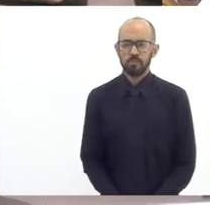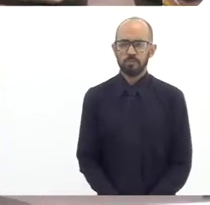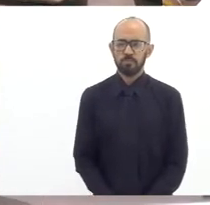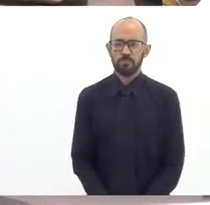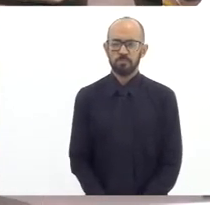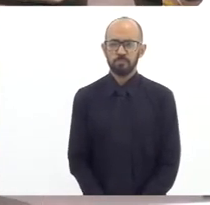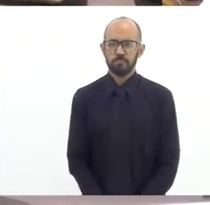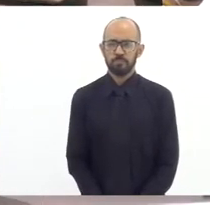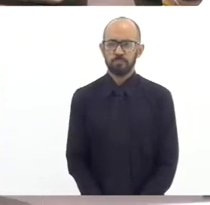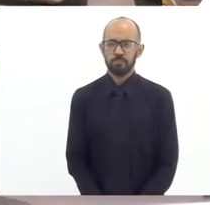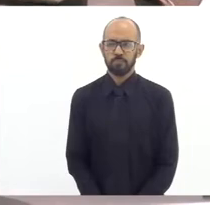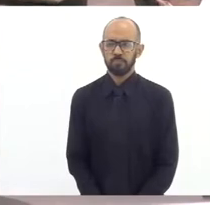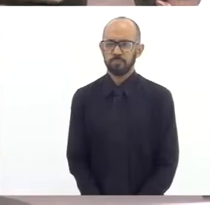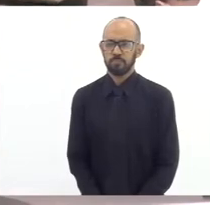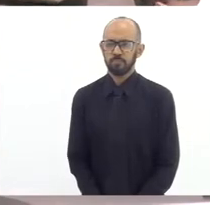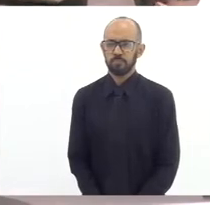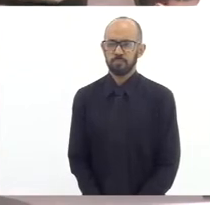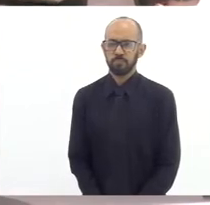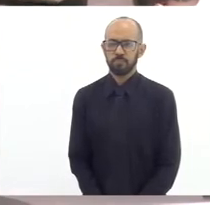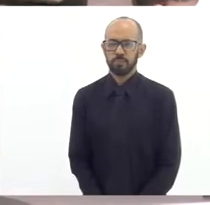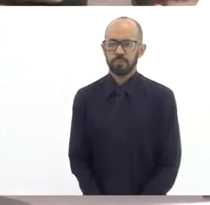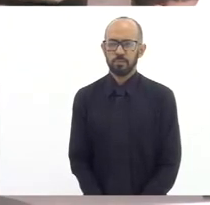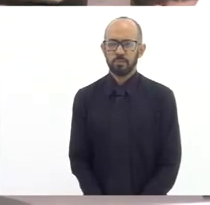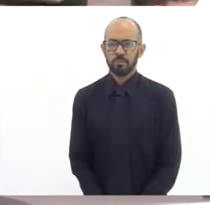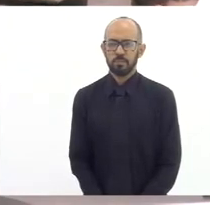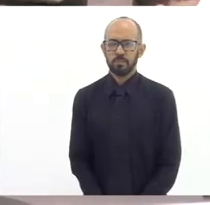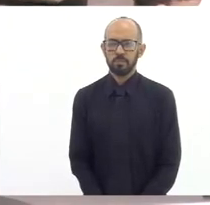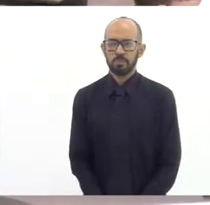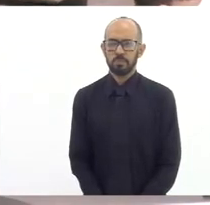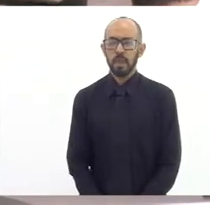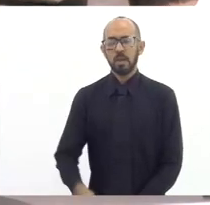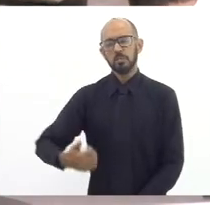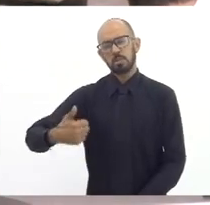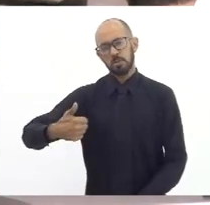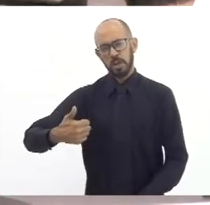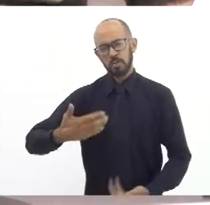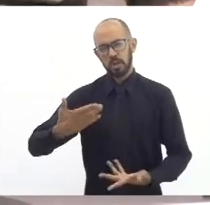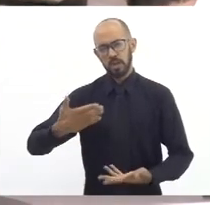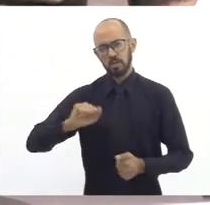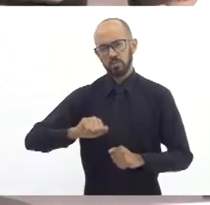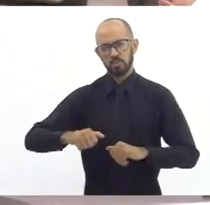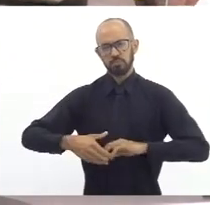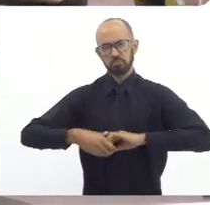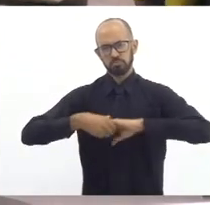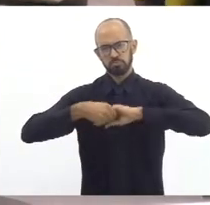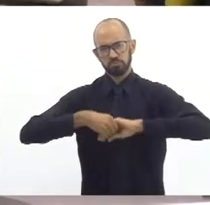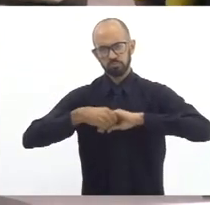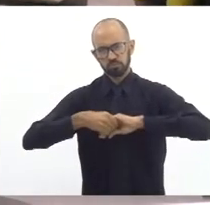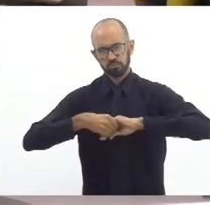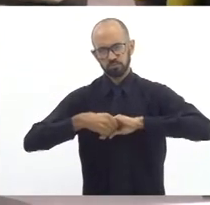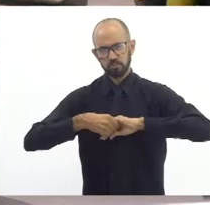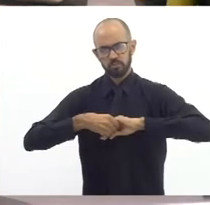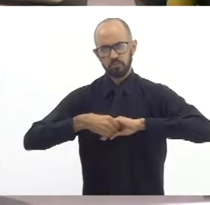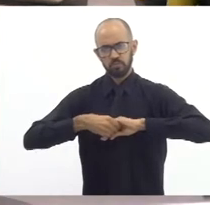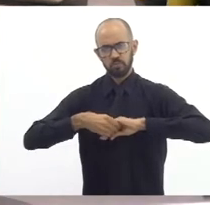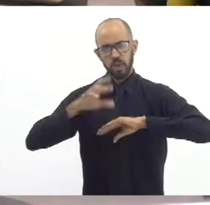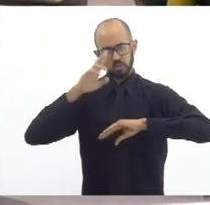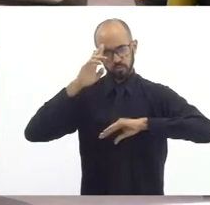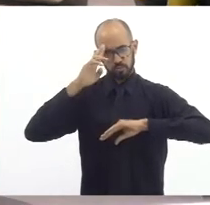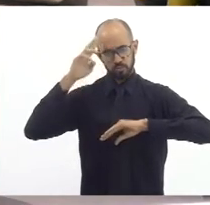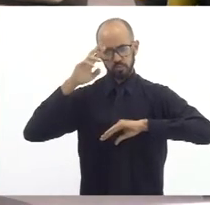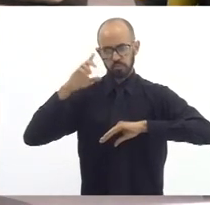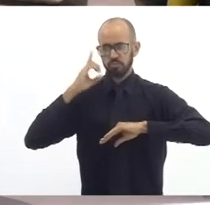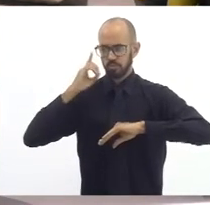Oi, pronto, está ligado. Primeiro eu gostaria de cumprimentar, meus cumprimentos à excelentíssima senhora